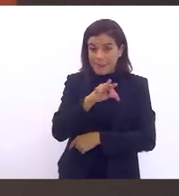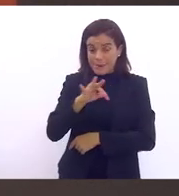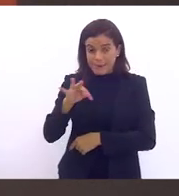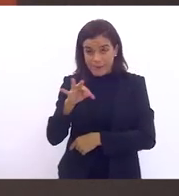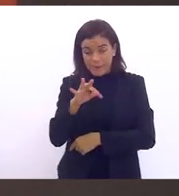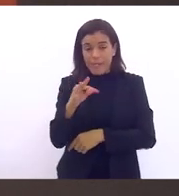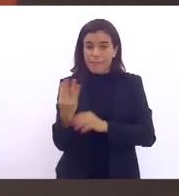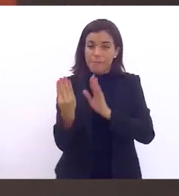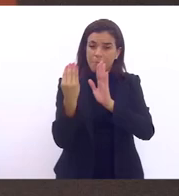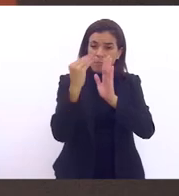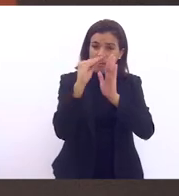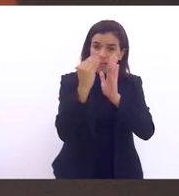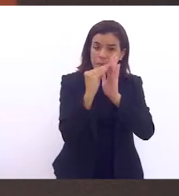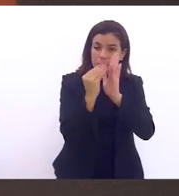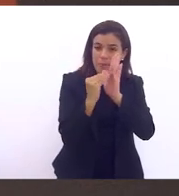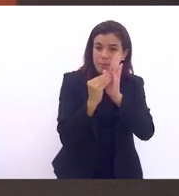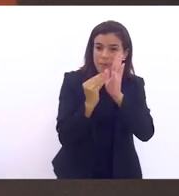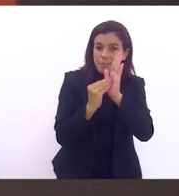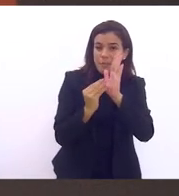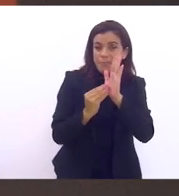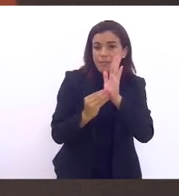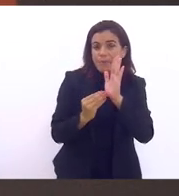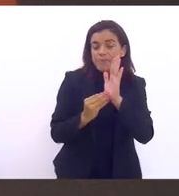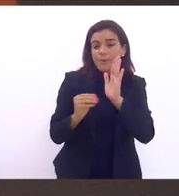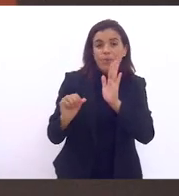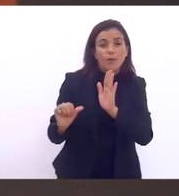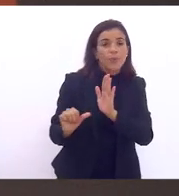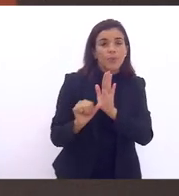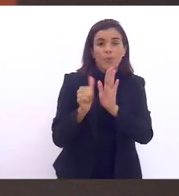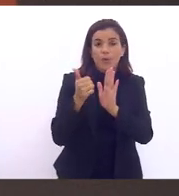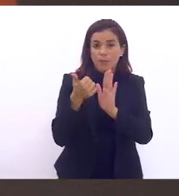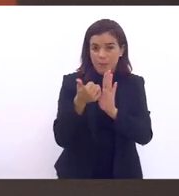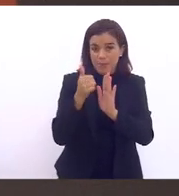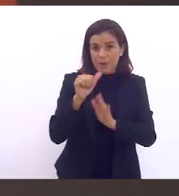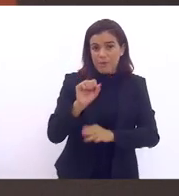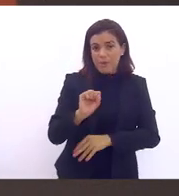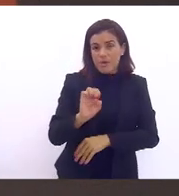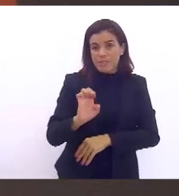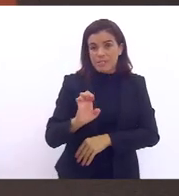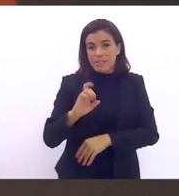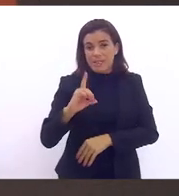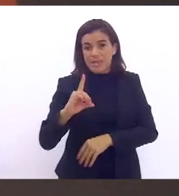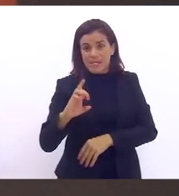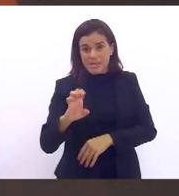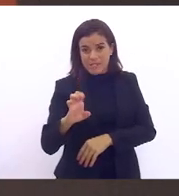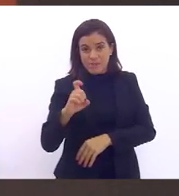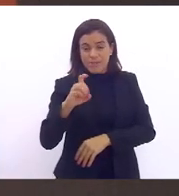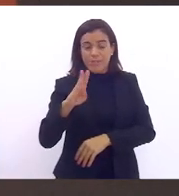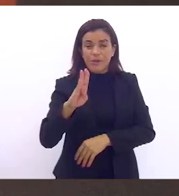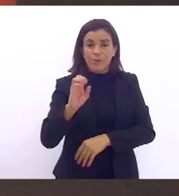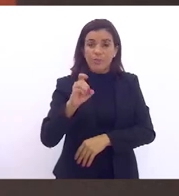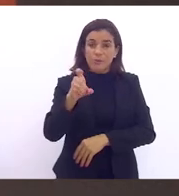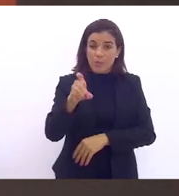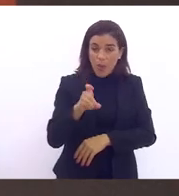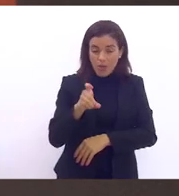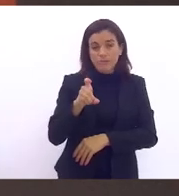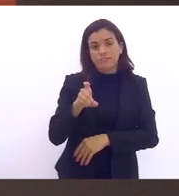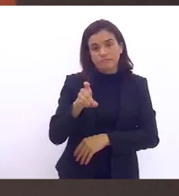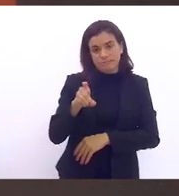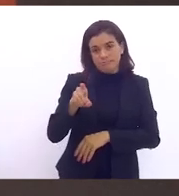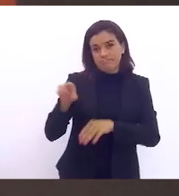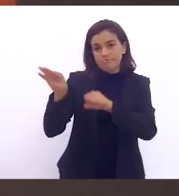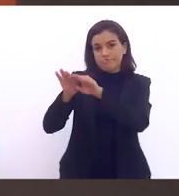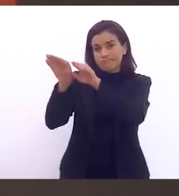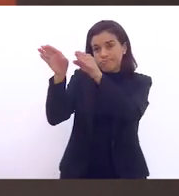eh eh um o primeiro eh sandbox nacional que é o primeiro ambiente regulatório experimental paraa rodovia que